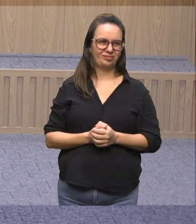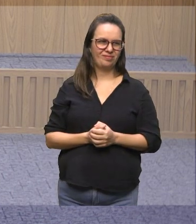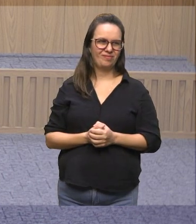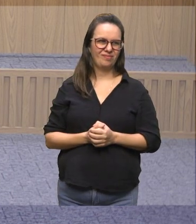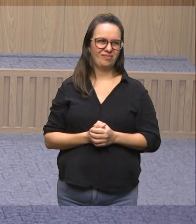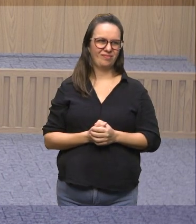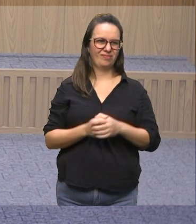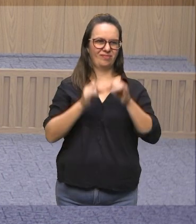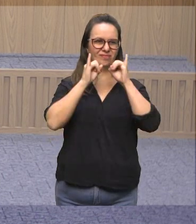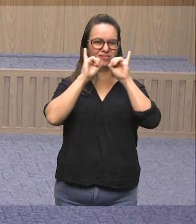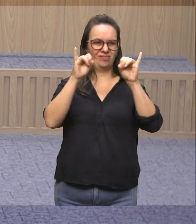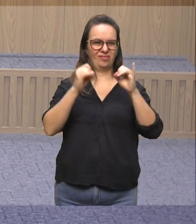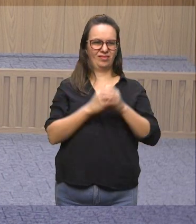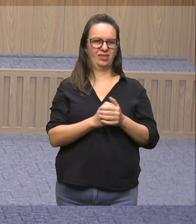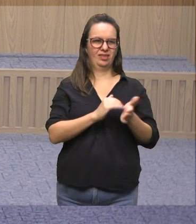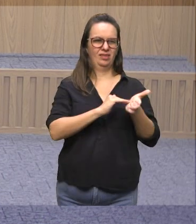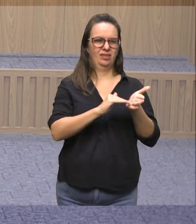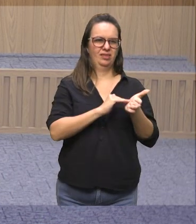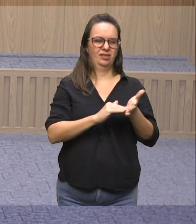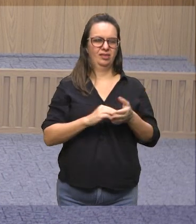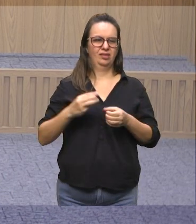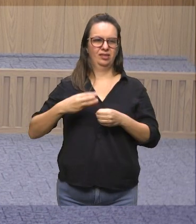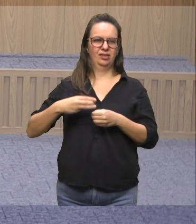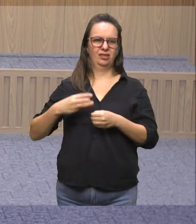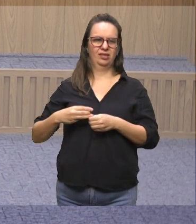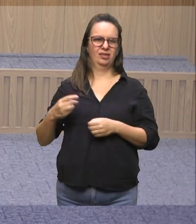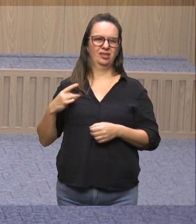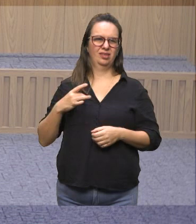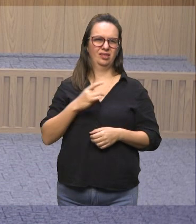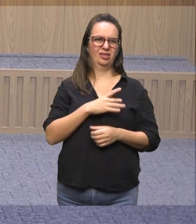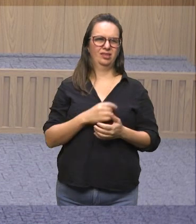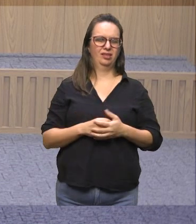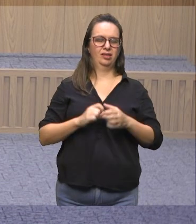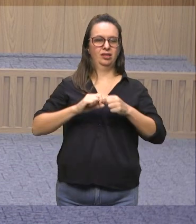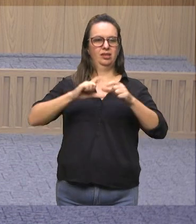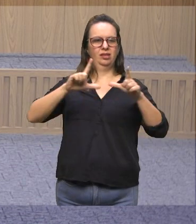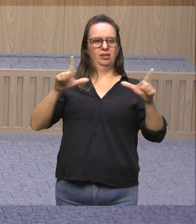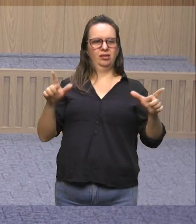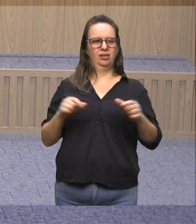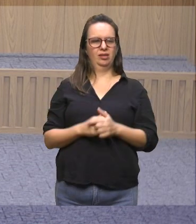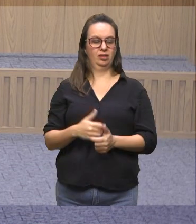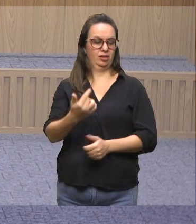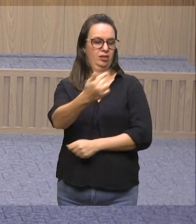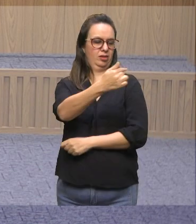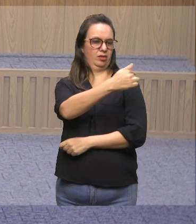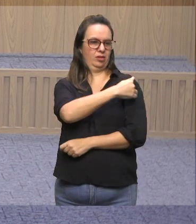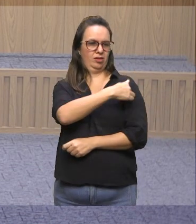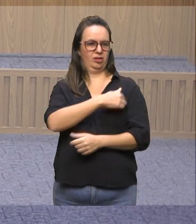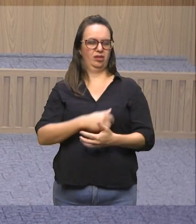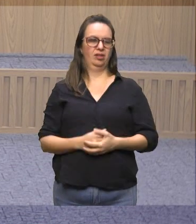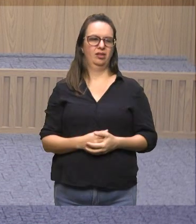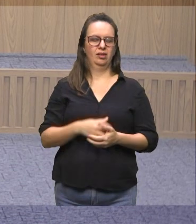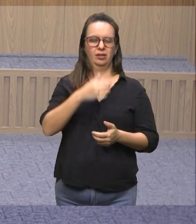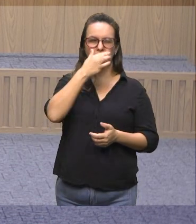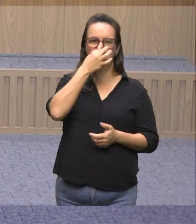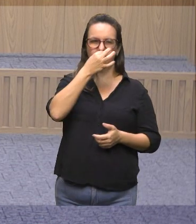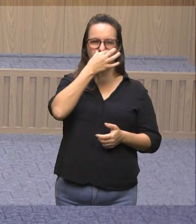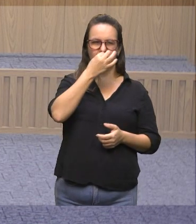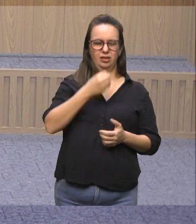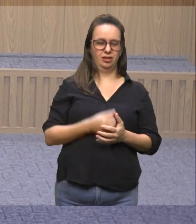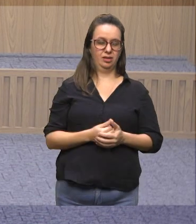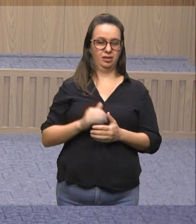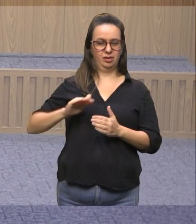informativa, a Secretaria Municipal da Saúde liberou a vacina da gripe para qualquer pessoa acima de 6 meses. Então, não há mais grupo